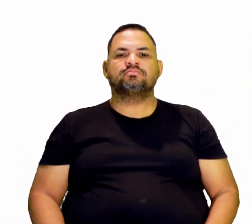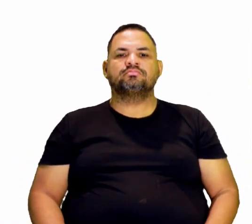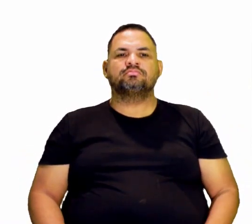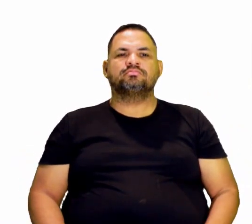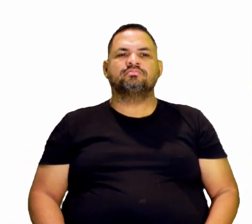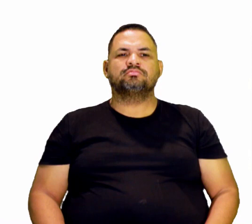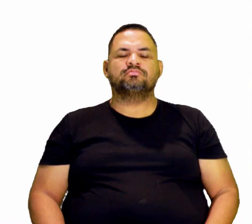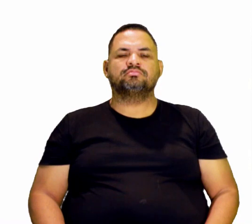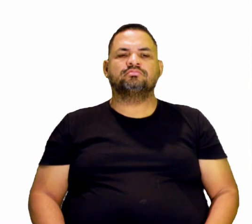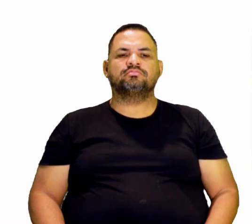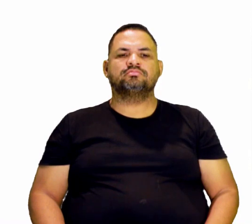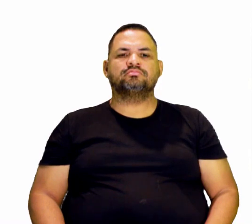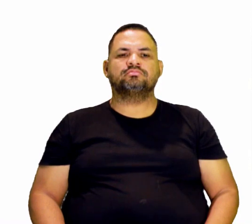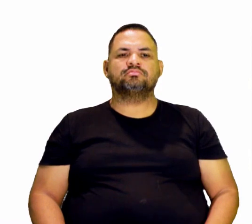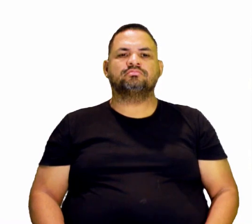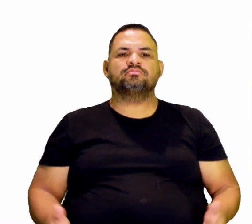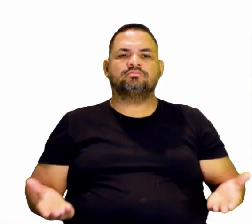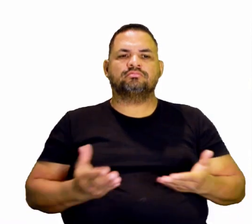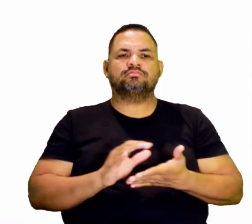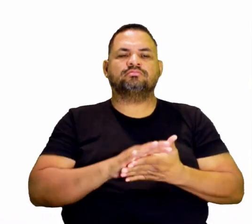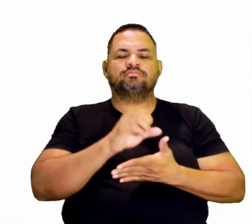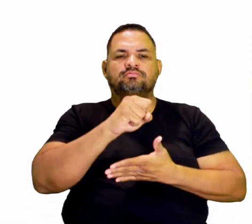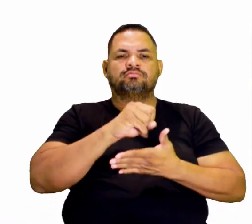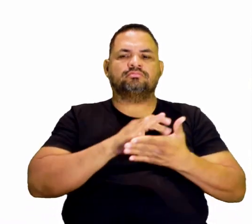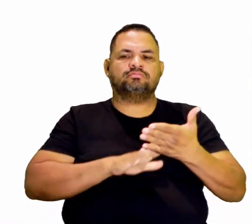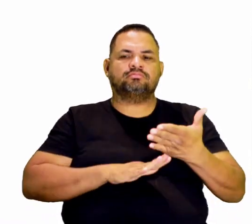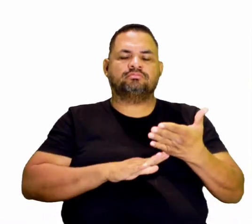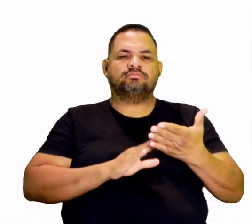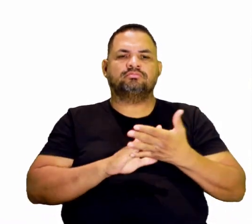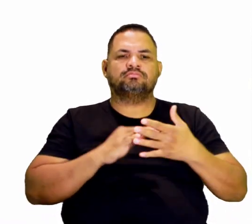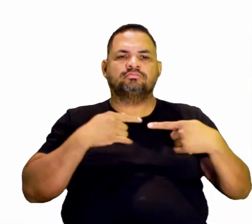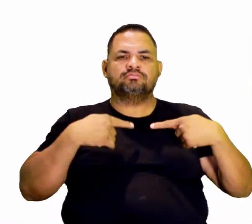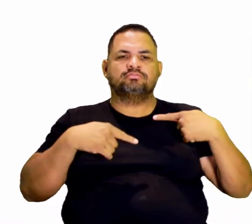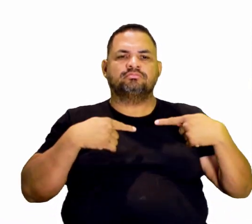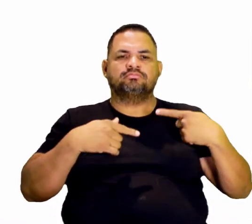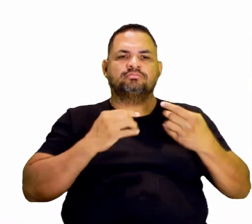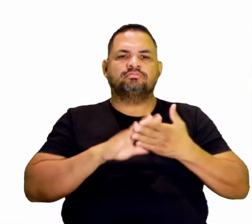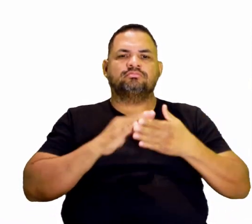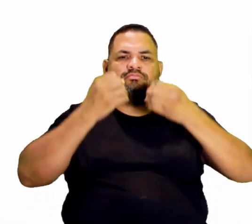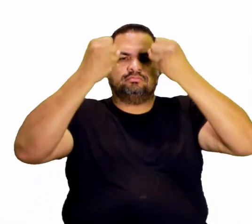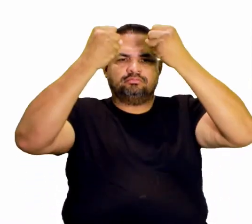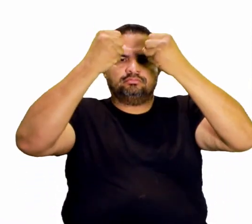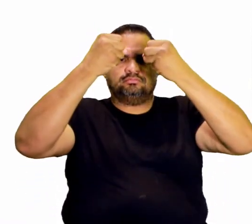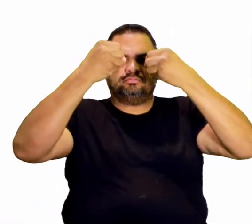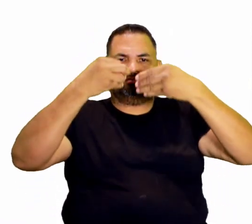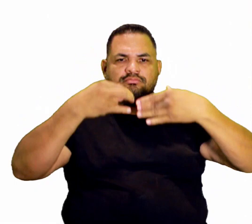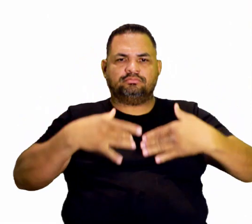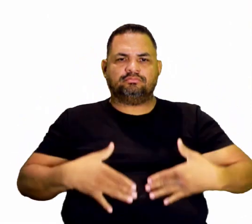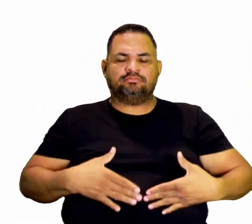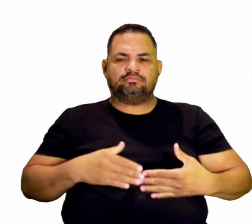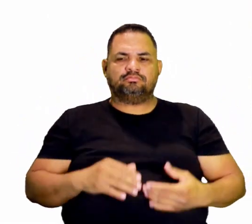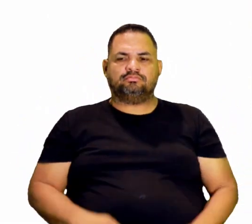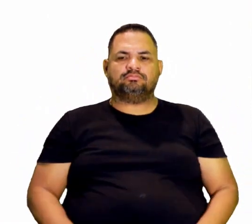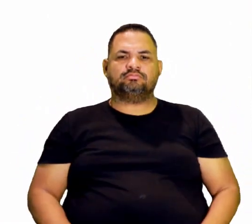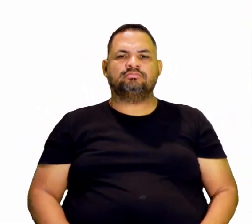aqui para a questão discursiva, né? Então, você vai explicar